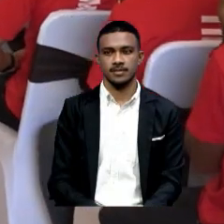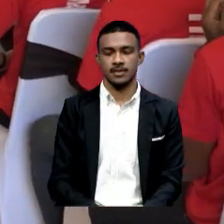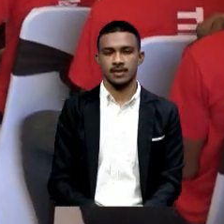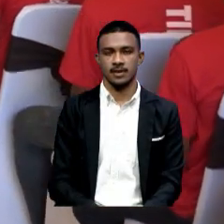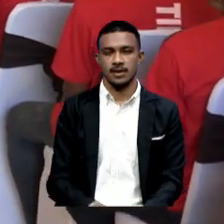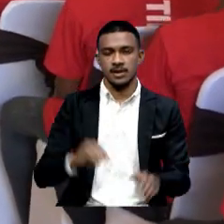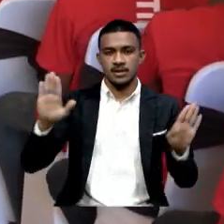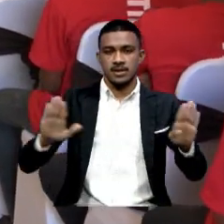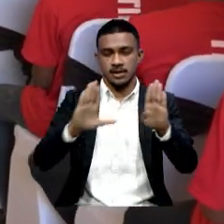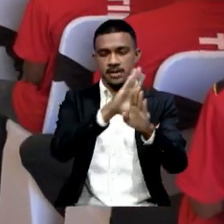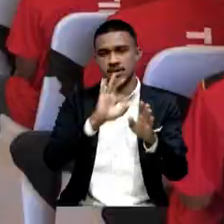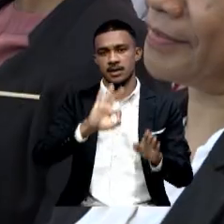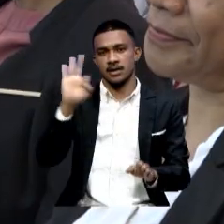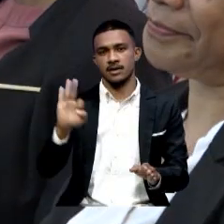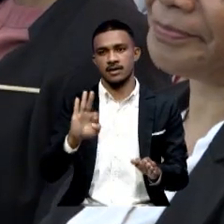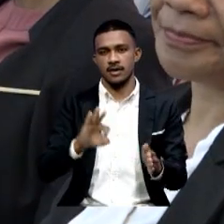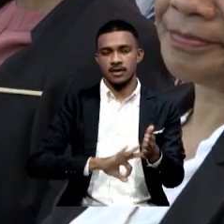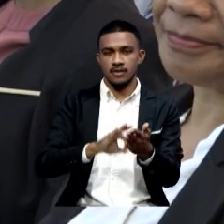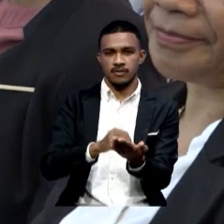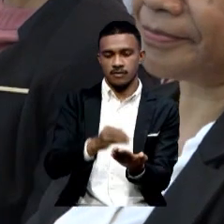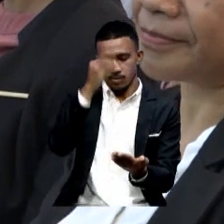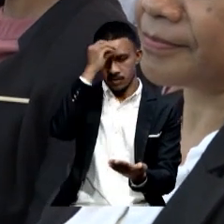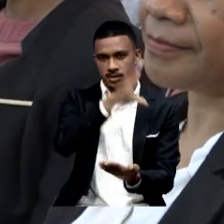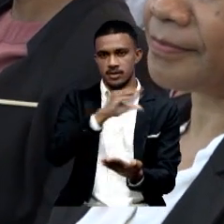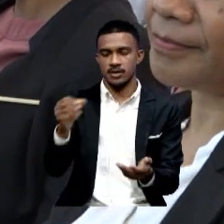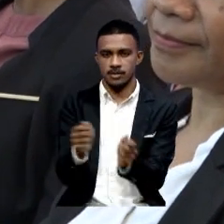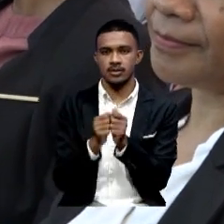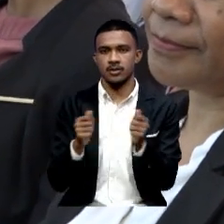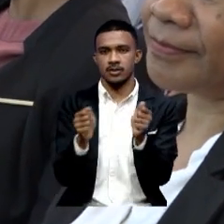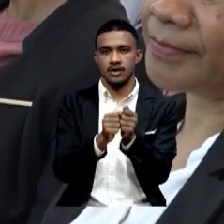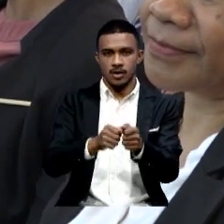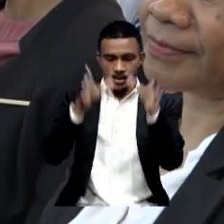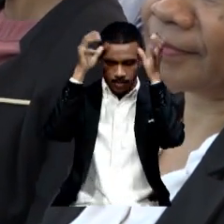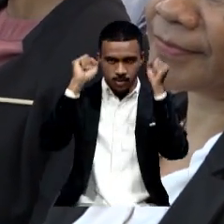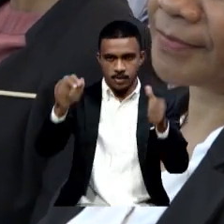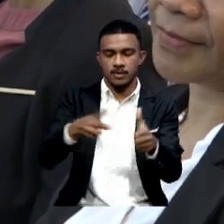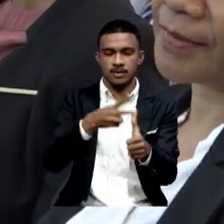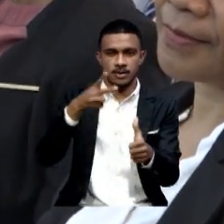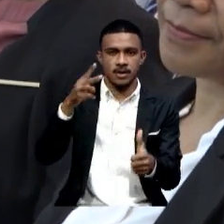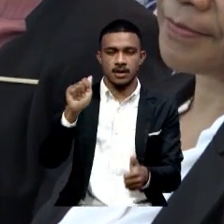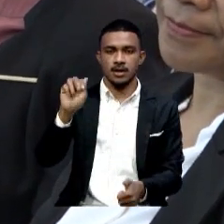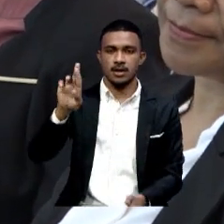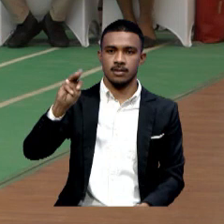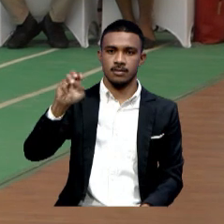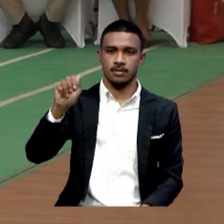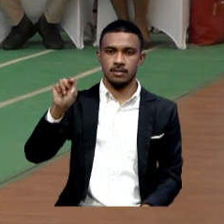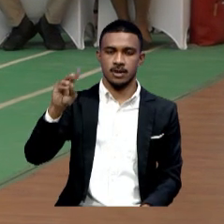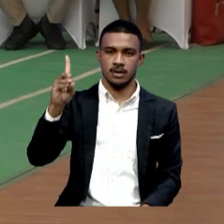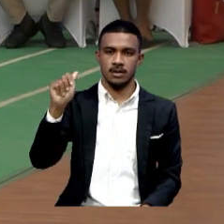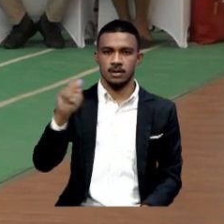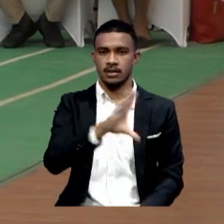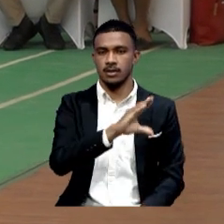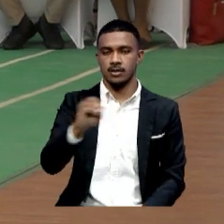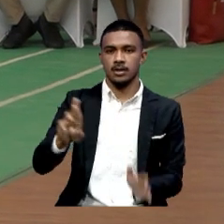Sexta nes, secretário de Estado de Formação Profissional e Emprego acompanha o vice-primeira-ministra Armanda Berta, no representante